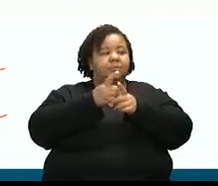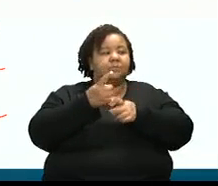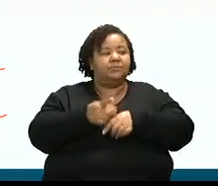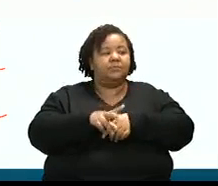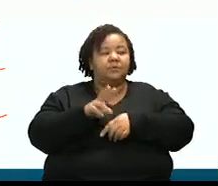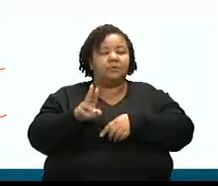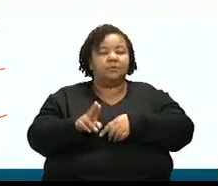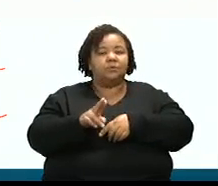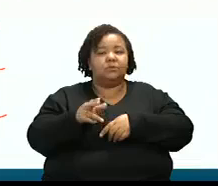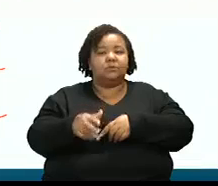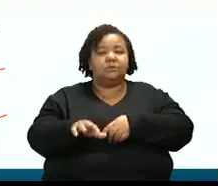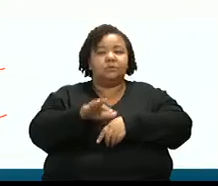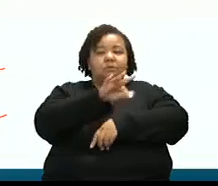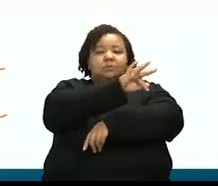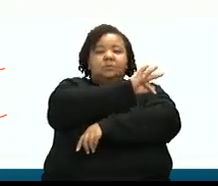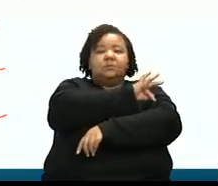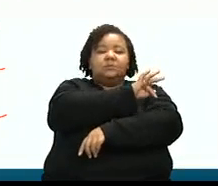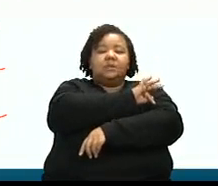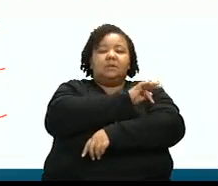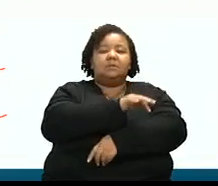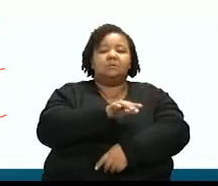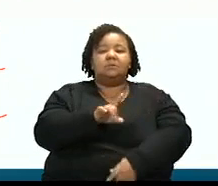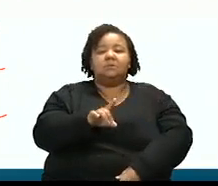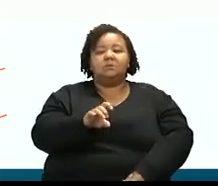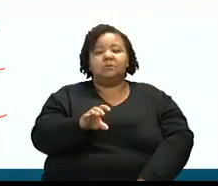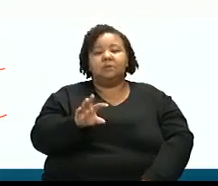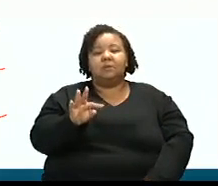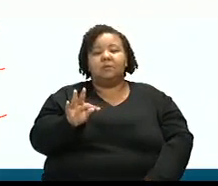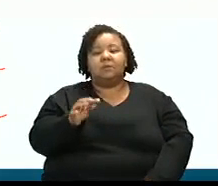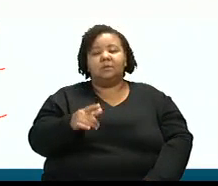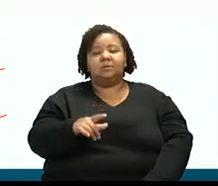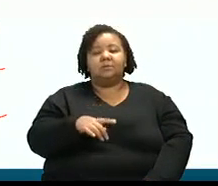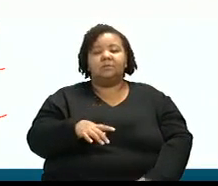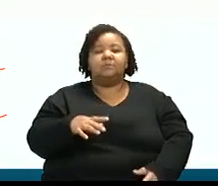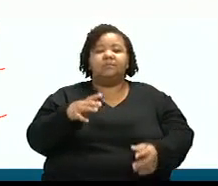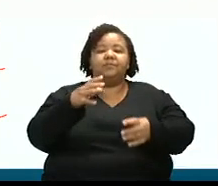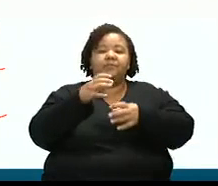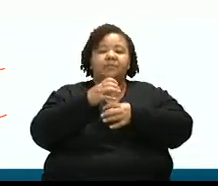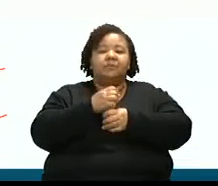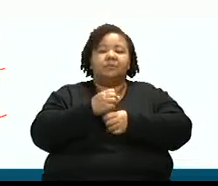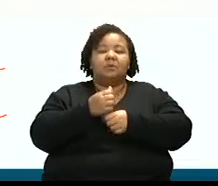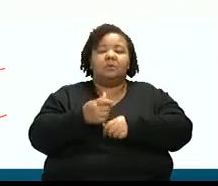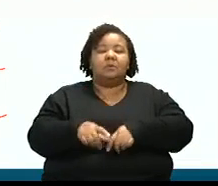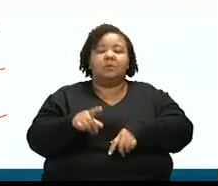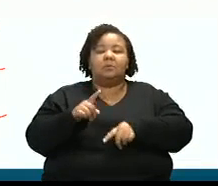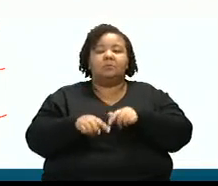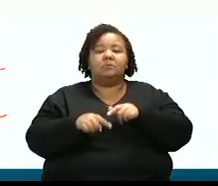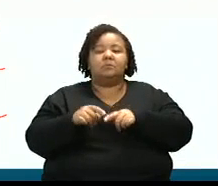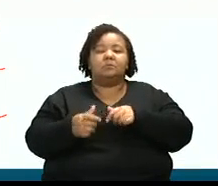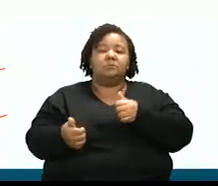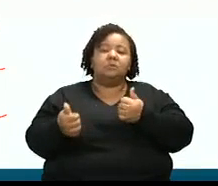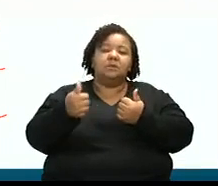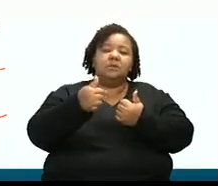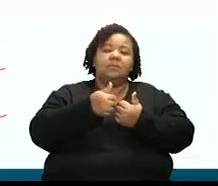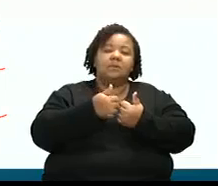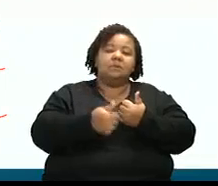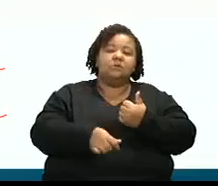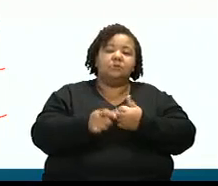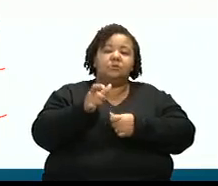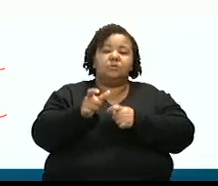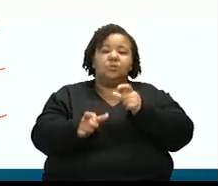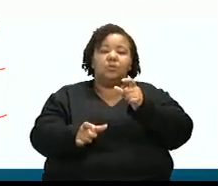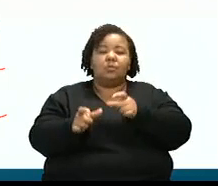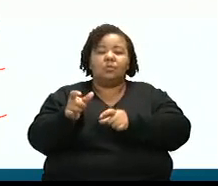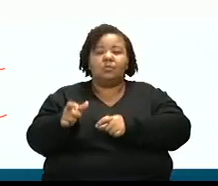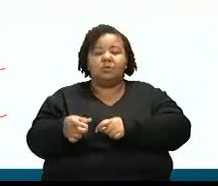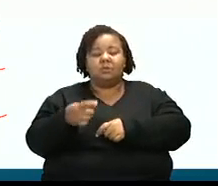Aplicando as técnicas dos determinantes. Então, eu vou calcular os produtos, repetir colunas, avaliar os